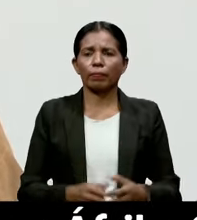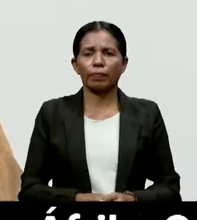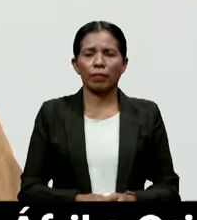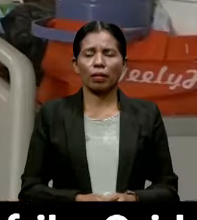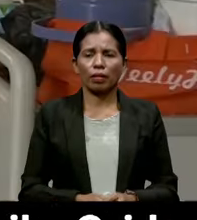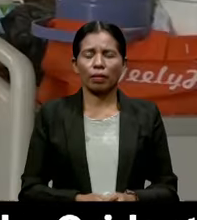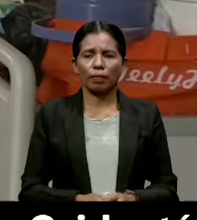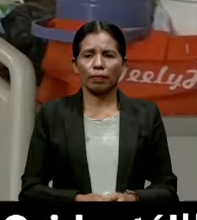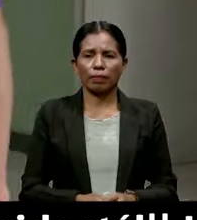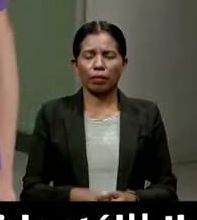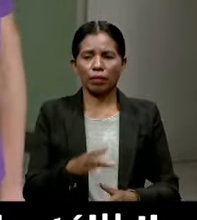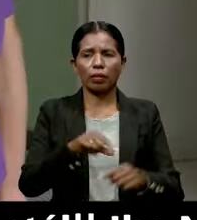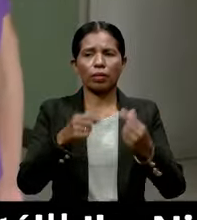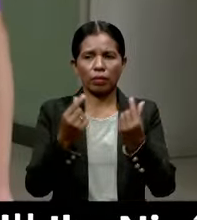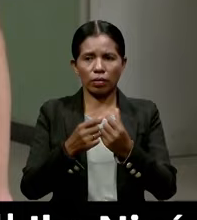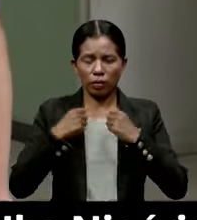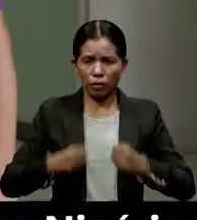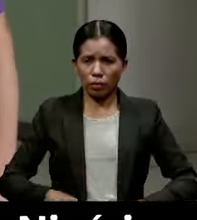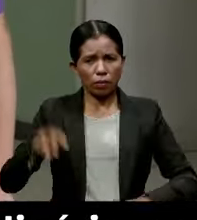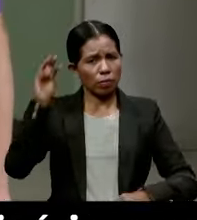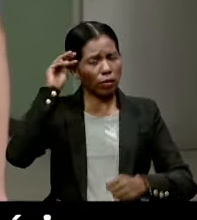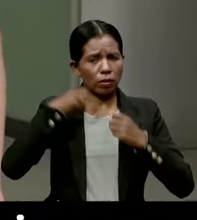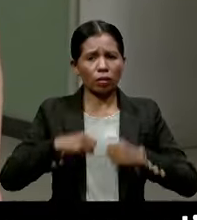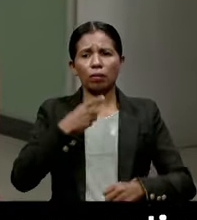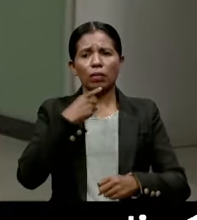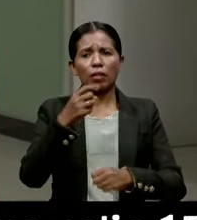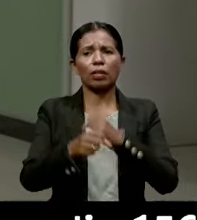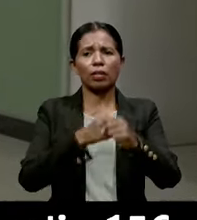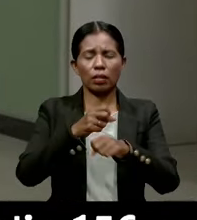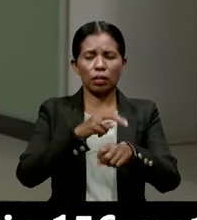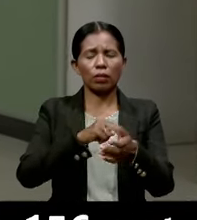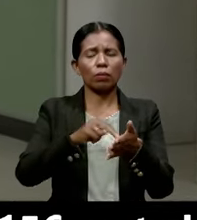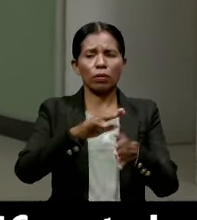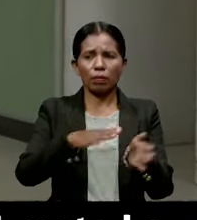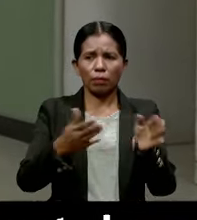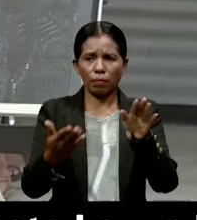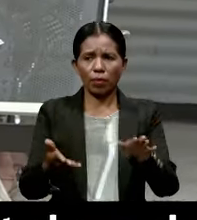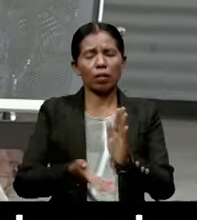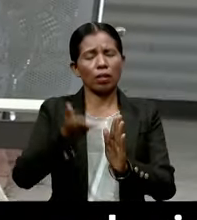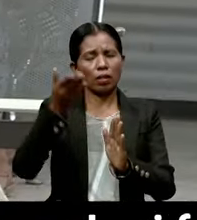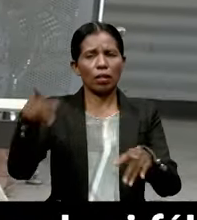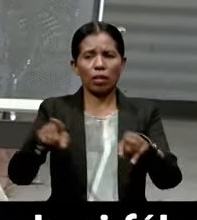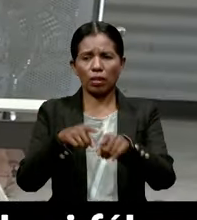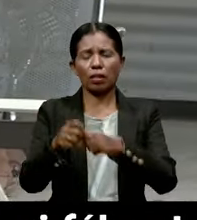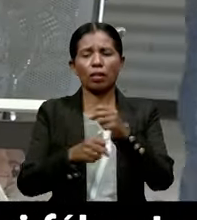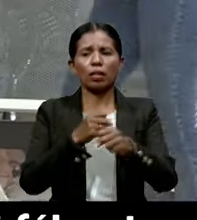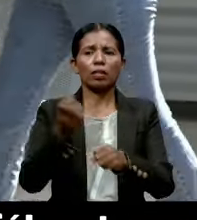nemos portavoz ko ki pa integrar o saúde, Ministério Saúde reconhece tinang ne número mate as liu comparho tinang sira